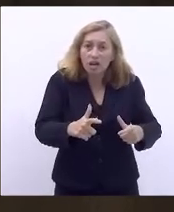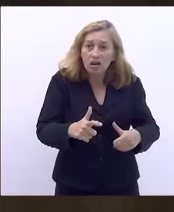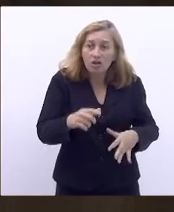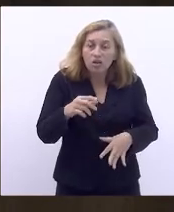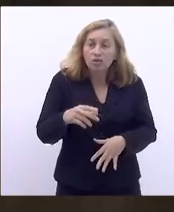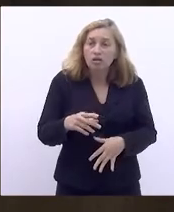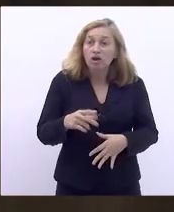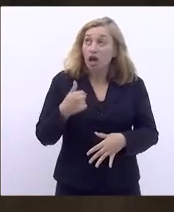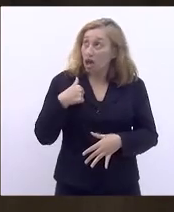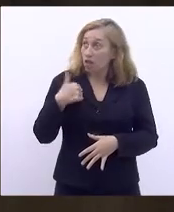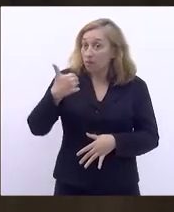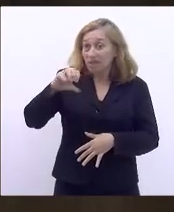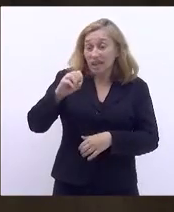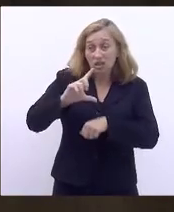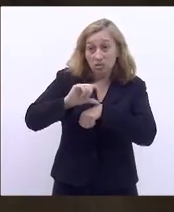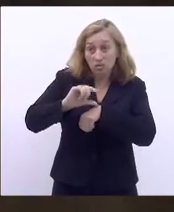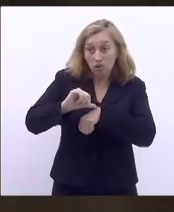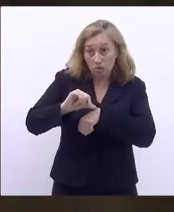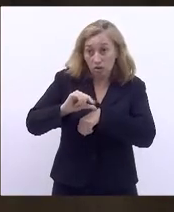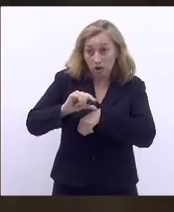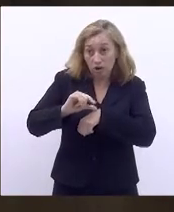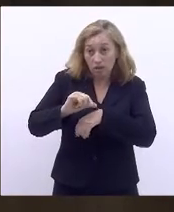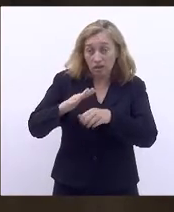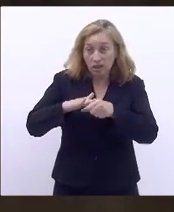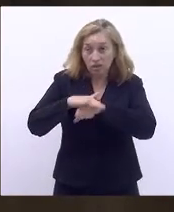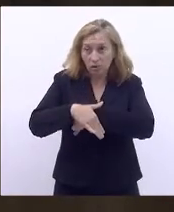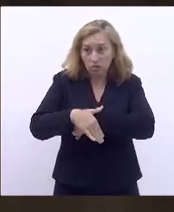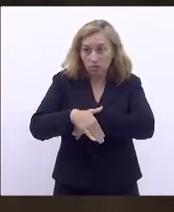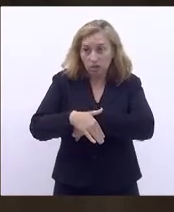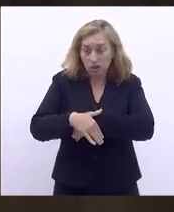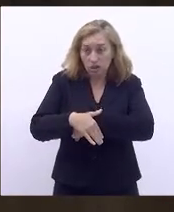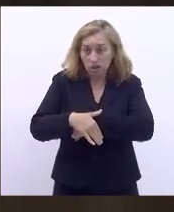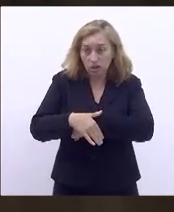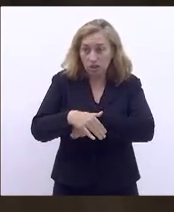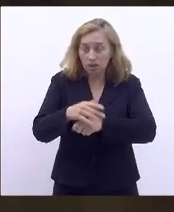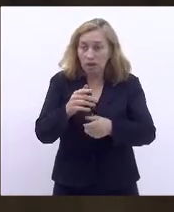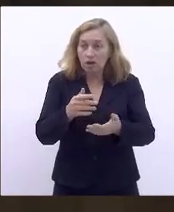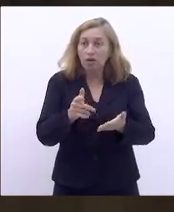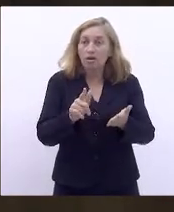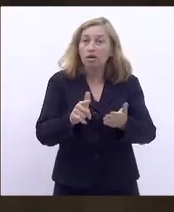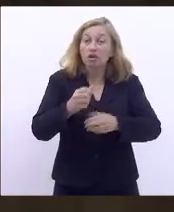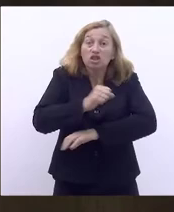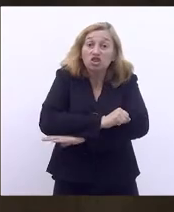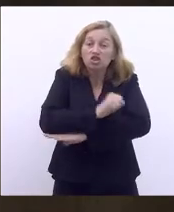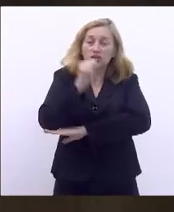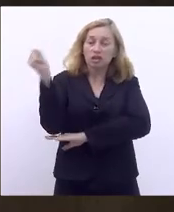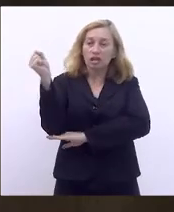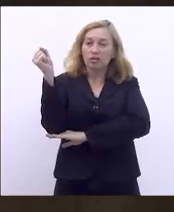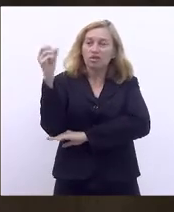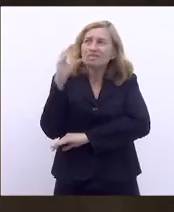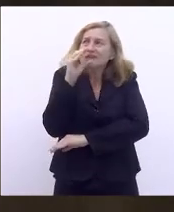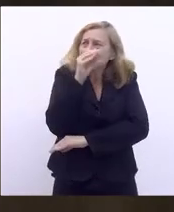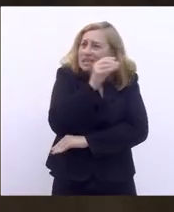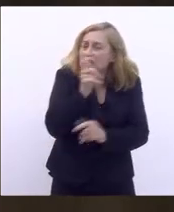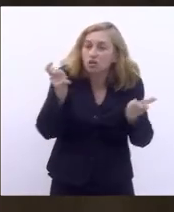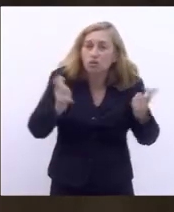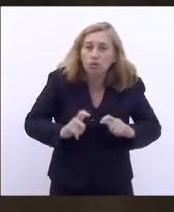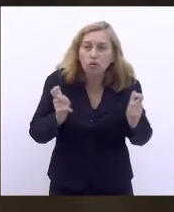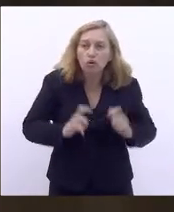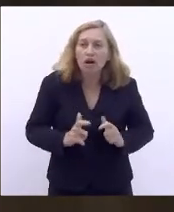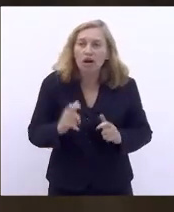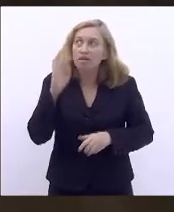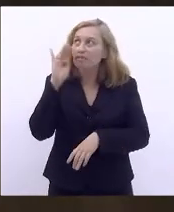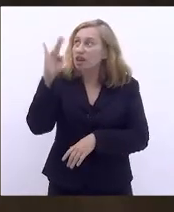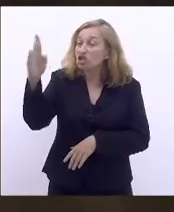sutura 10 horas da noite, com o médico acompanhando uma sutura, e o médico trabalhando com a janela aberta, porque estava muito quente. Imagine só,